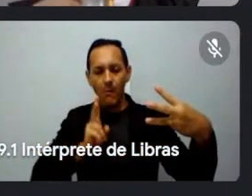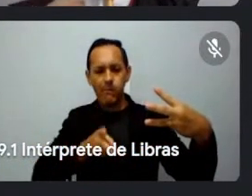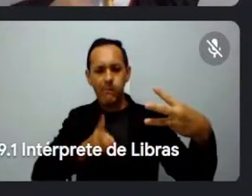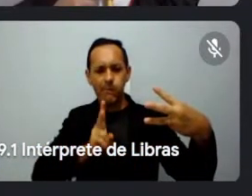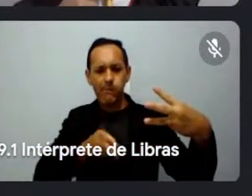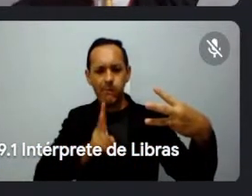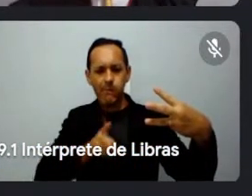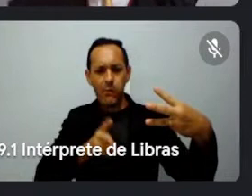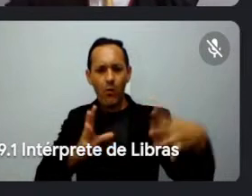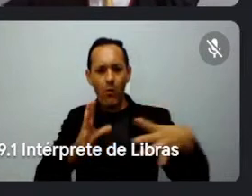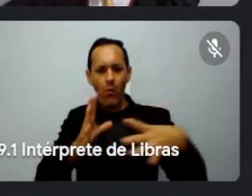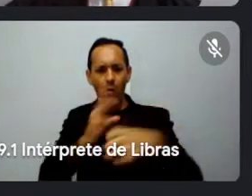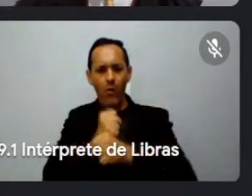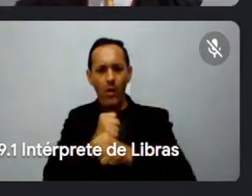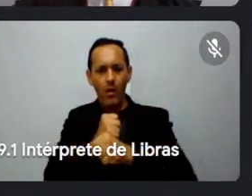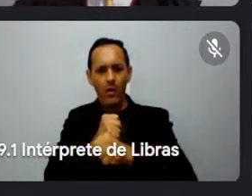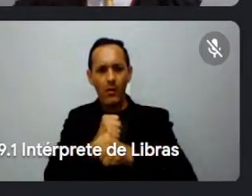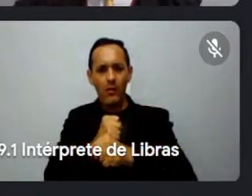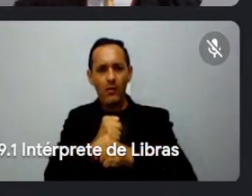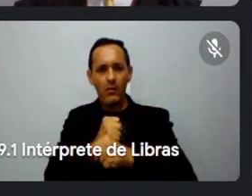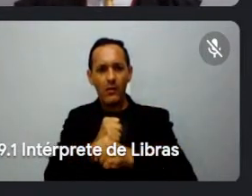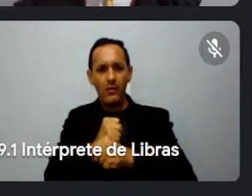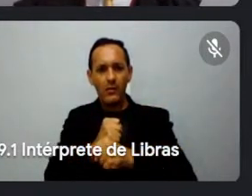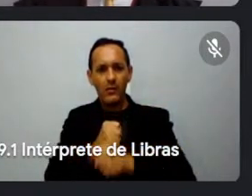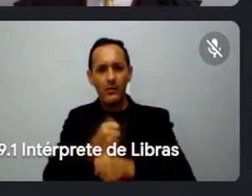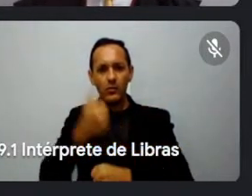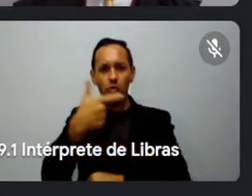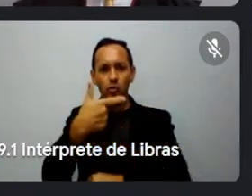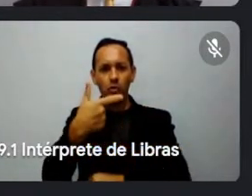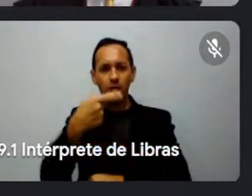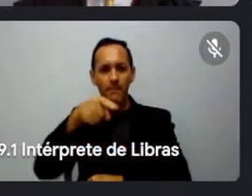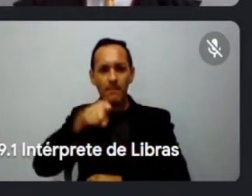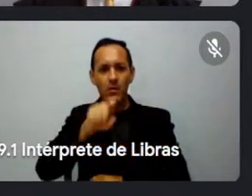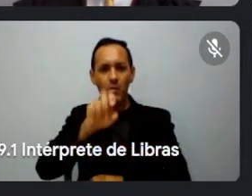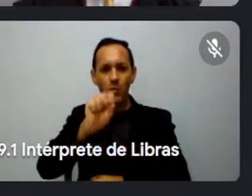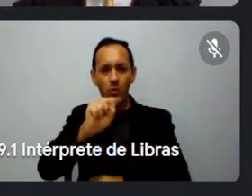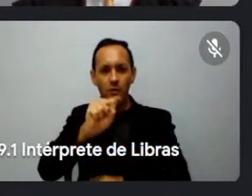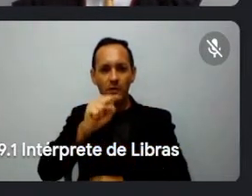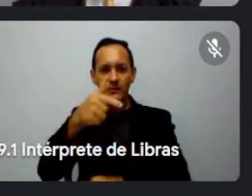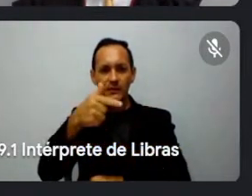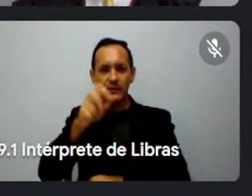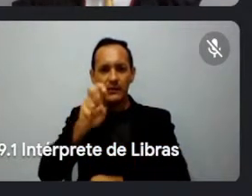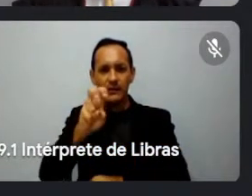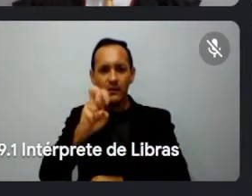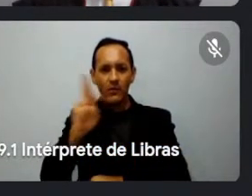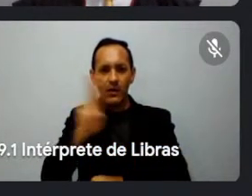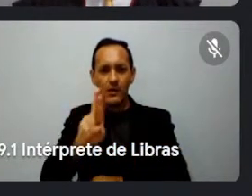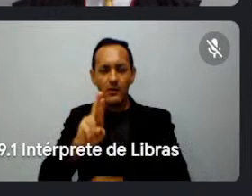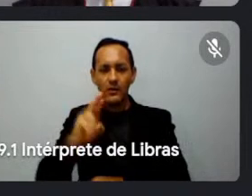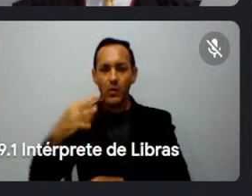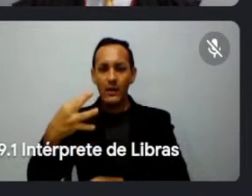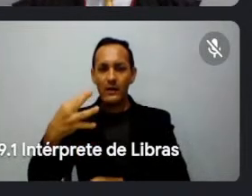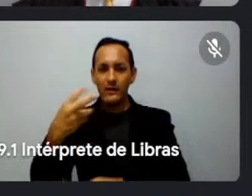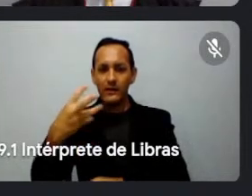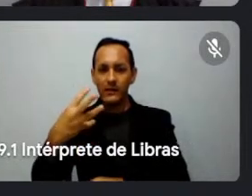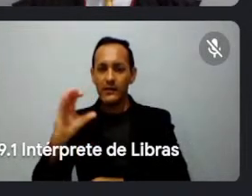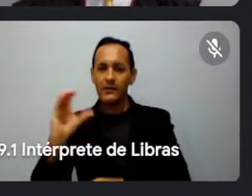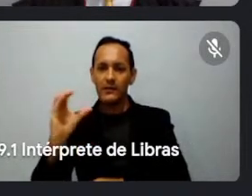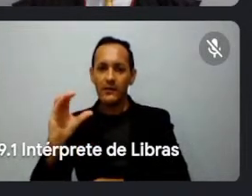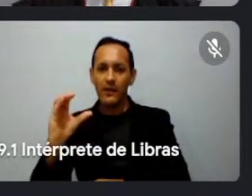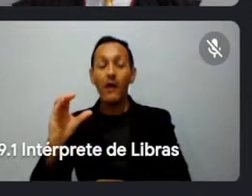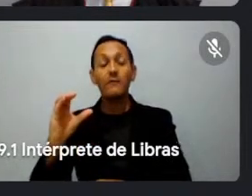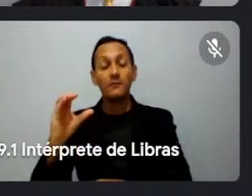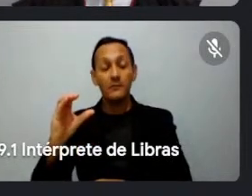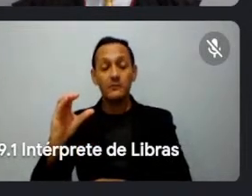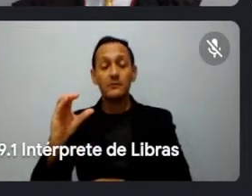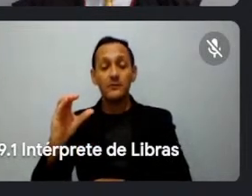o valor absoluto delas é alcançar 12.875 reais e 43 centavos acima